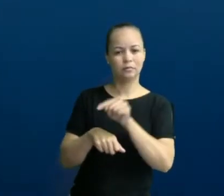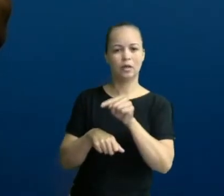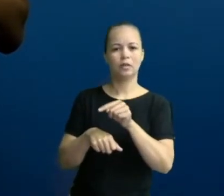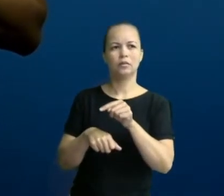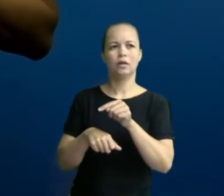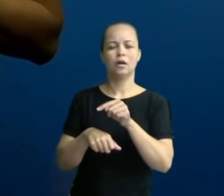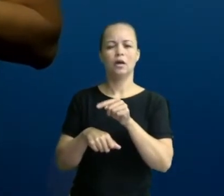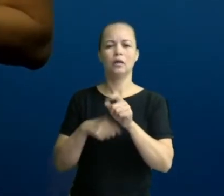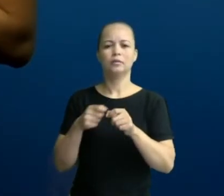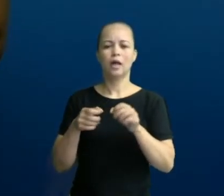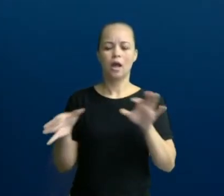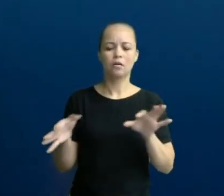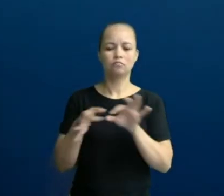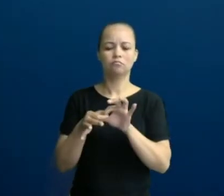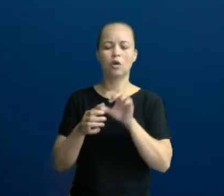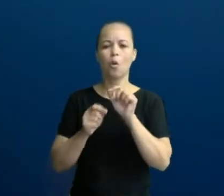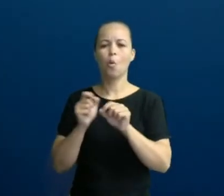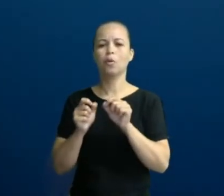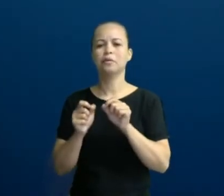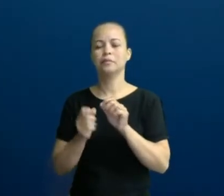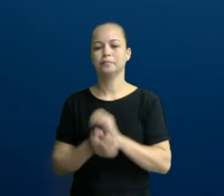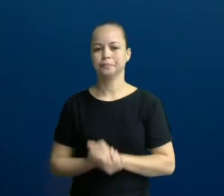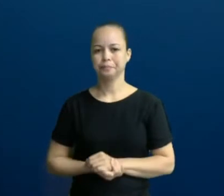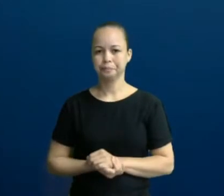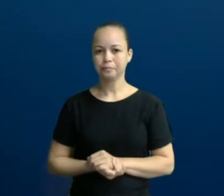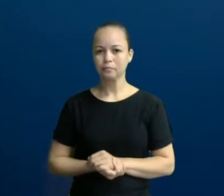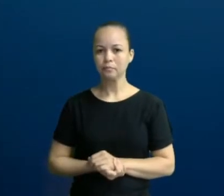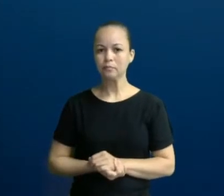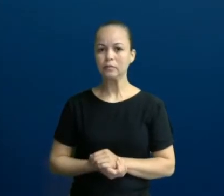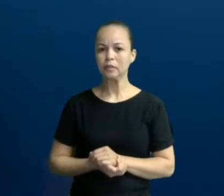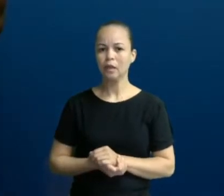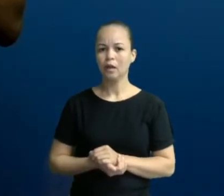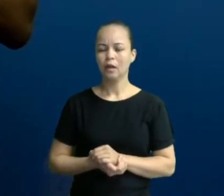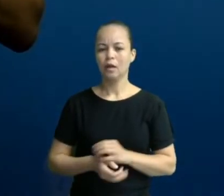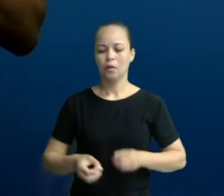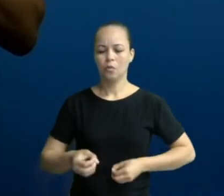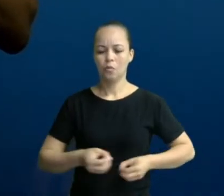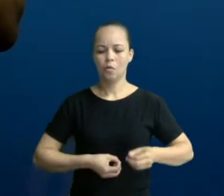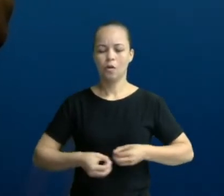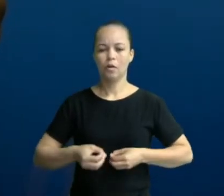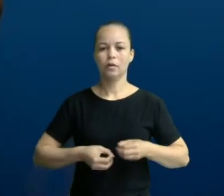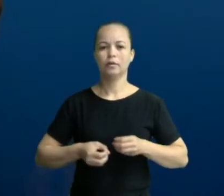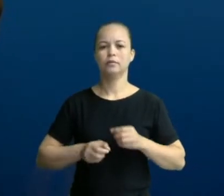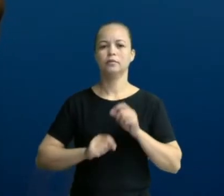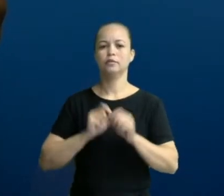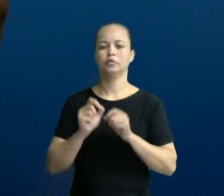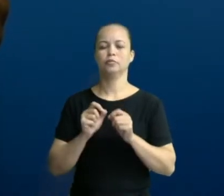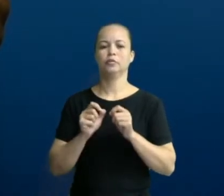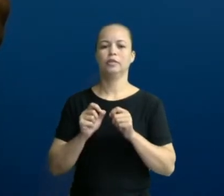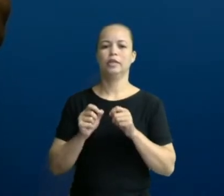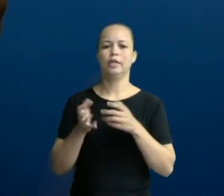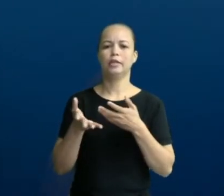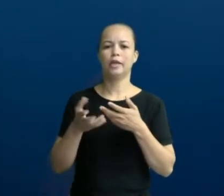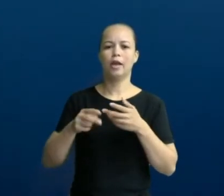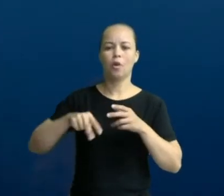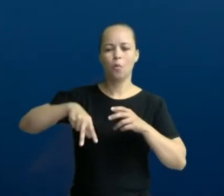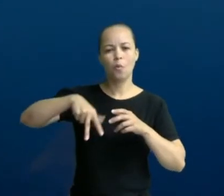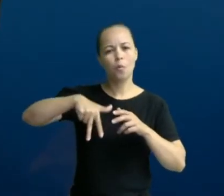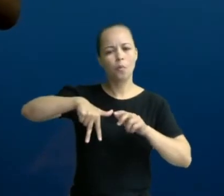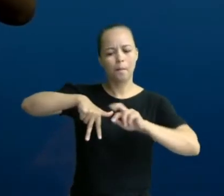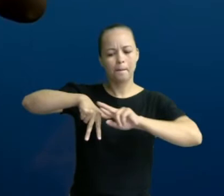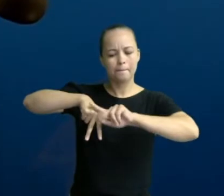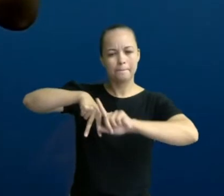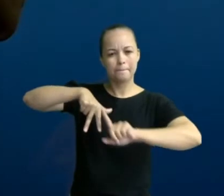uma doença que está associada a um organismo que ele é um parasita que